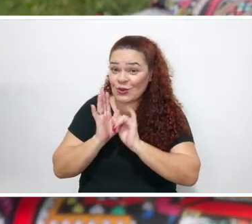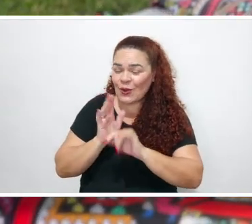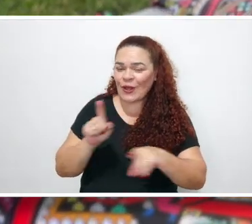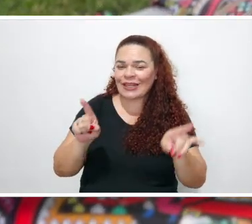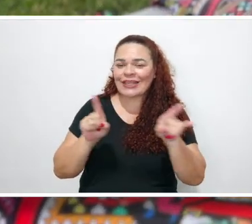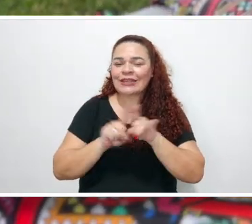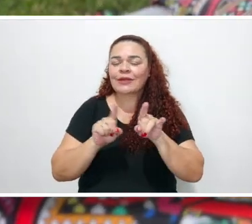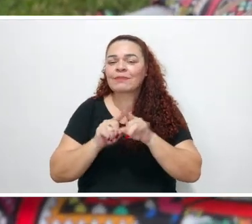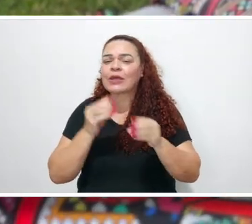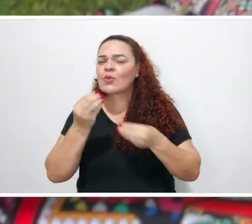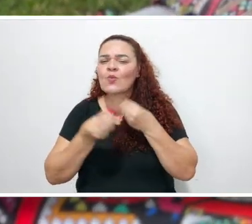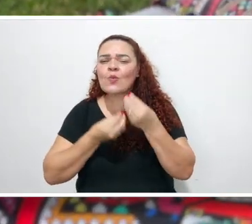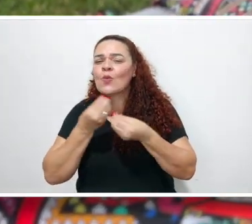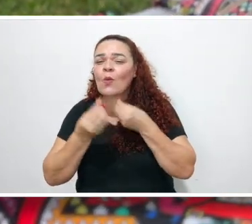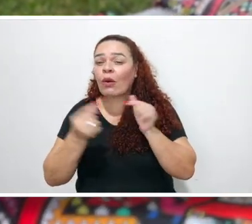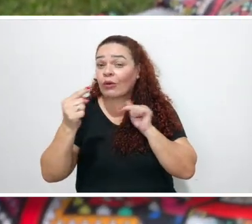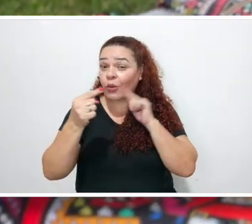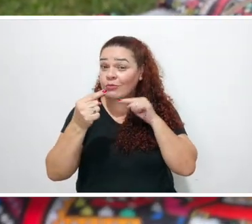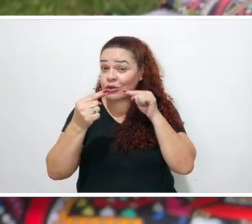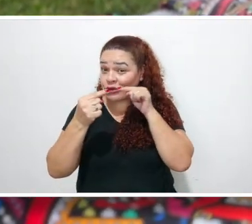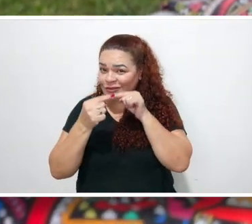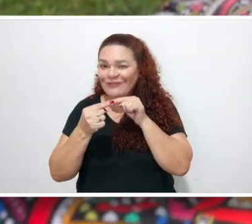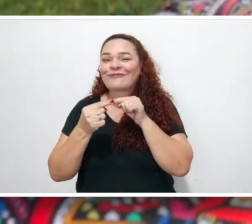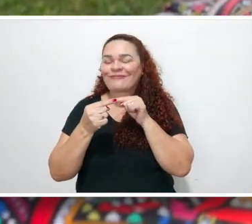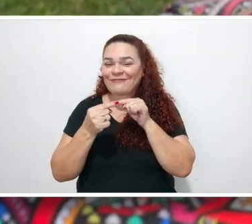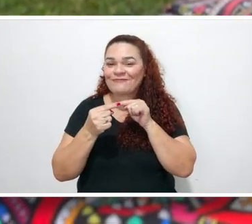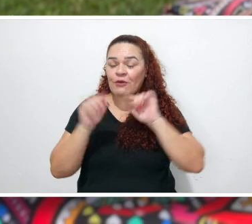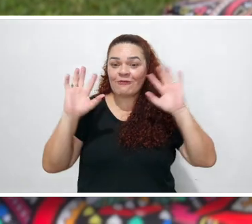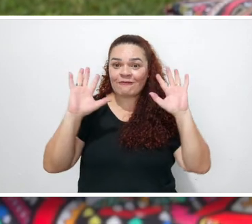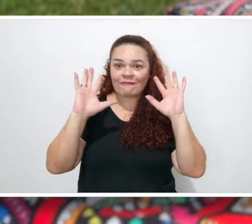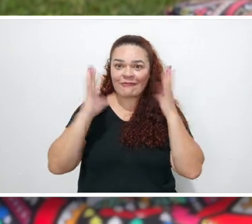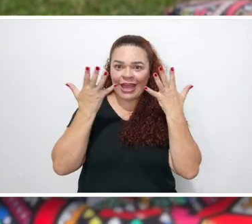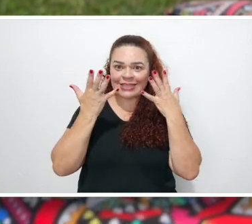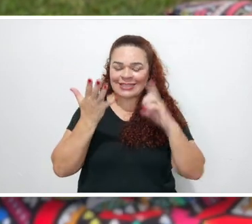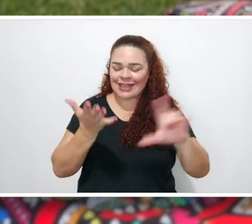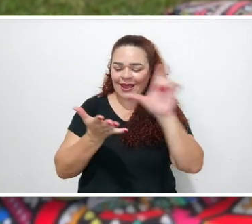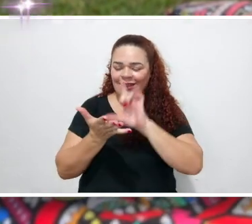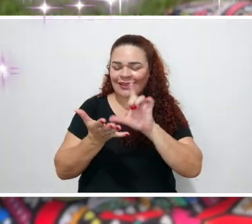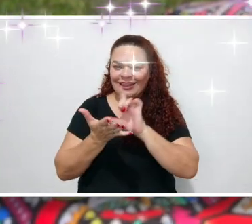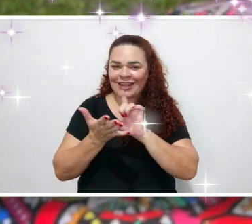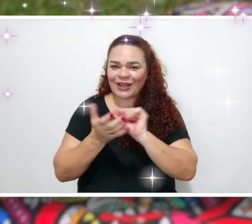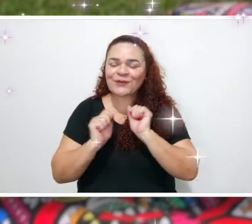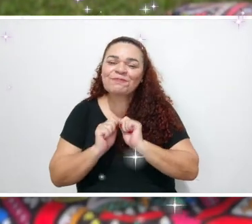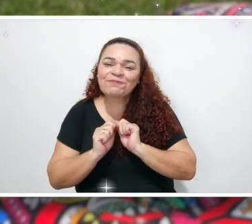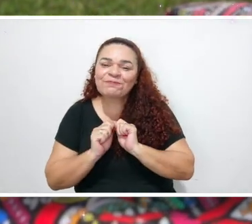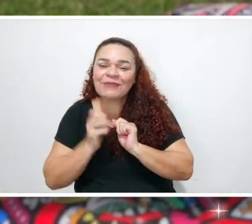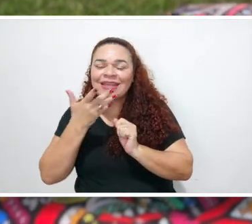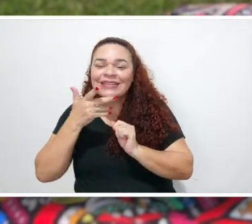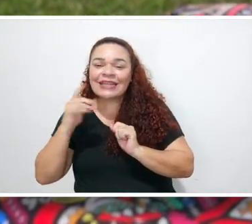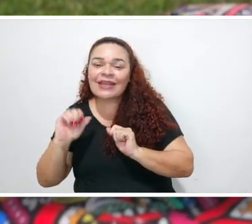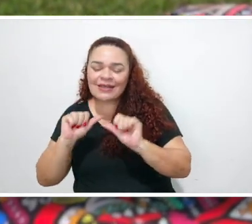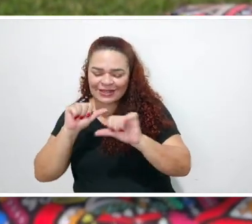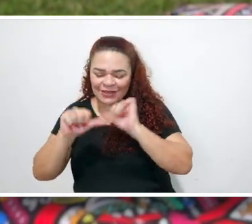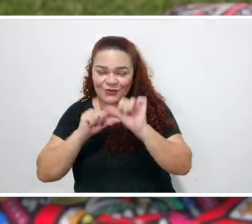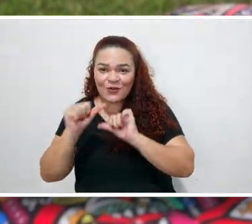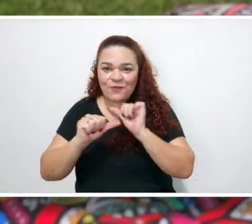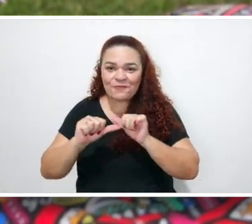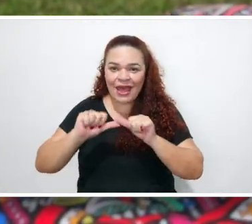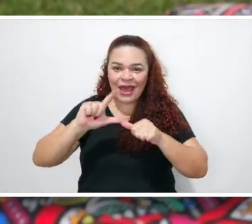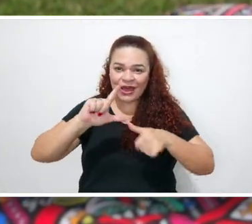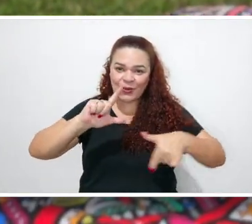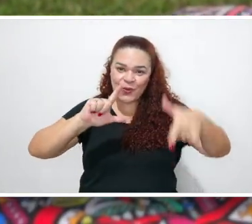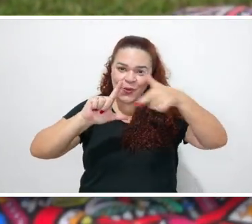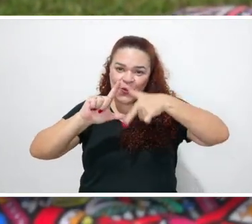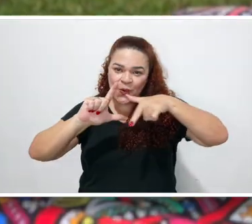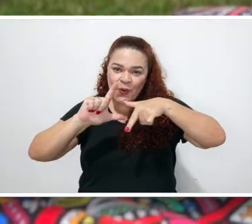contamos e também sobre onde queremos chegar. Foi uma verdadeira parada literária. As crianças transformaram Colaí em